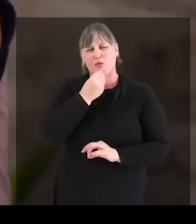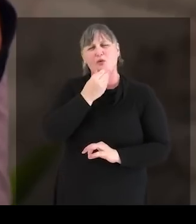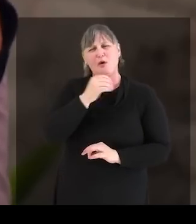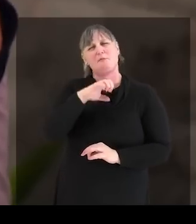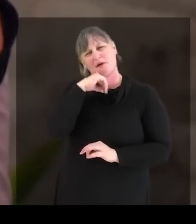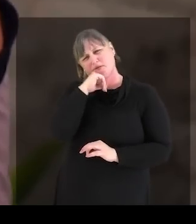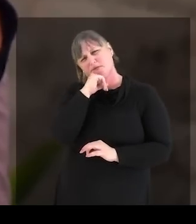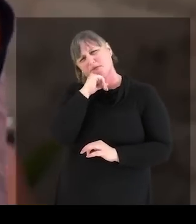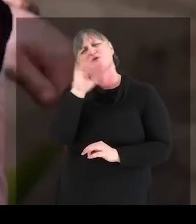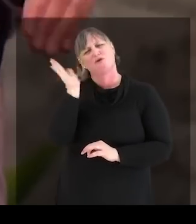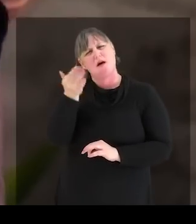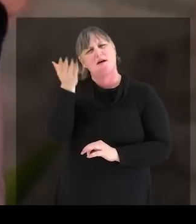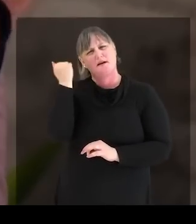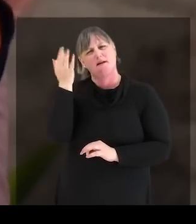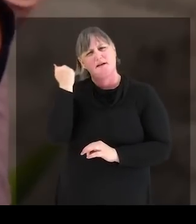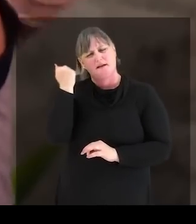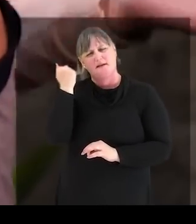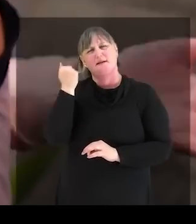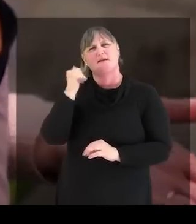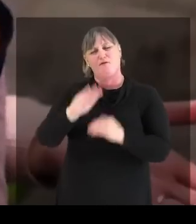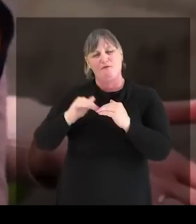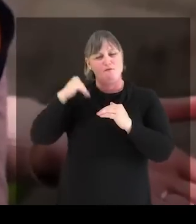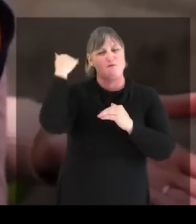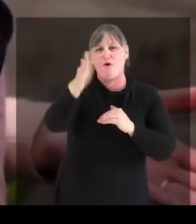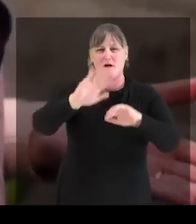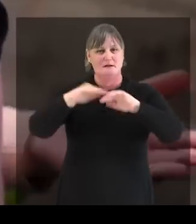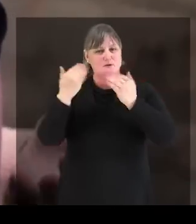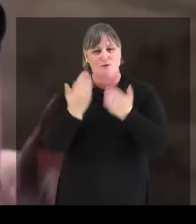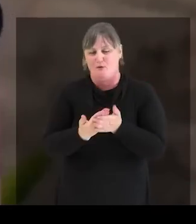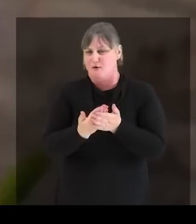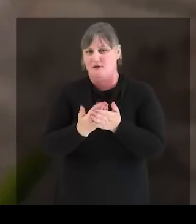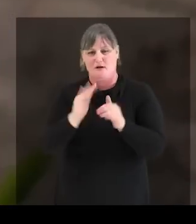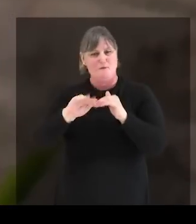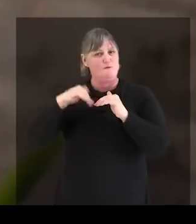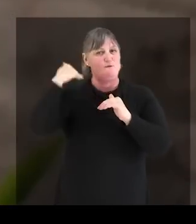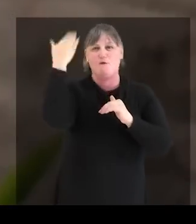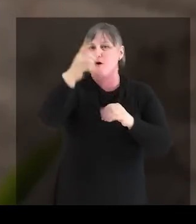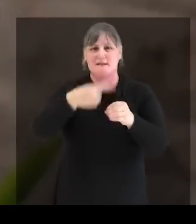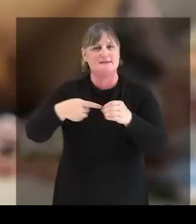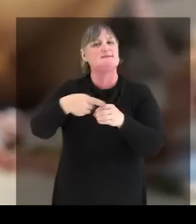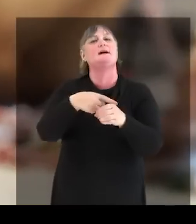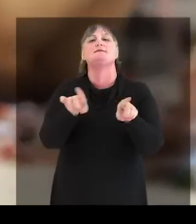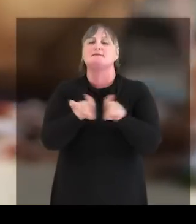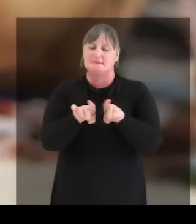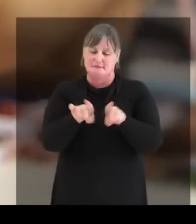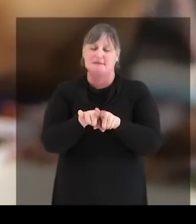Rubem Alves fala isso, né? Ele já foi para além dos muros da escola, mas ele já foi para além das nossas cidades também.